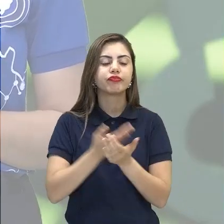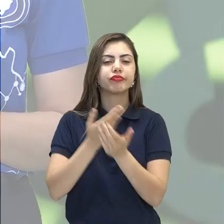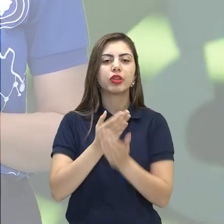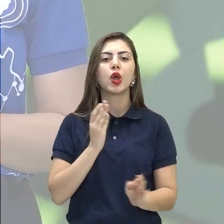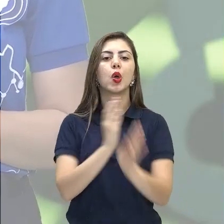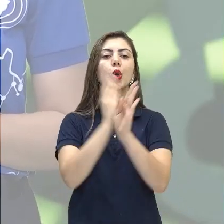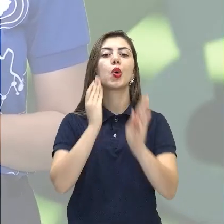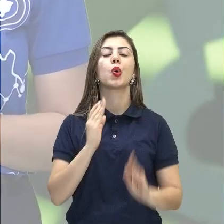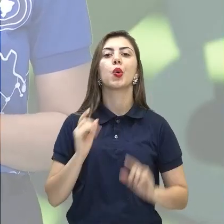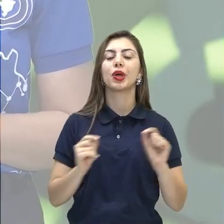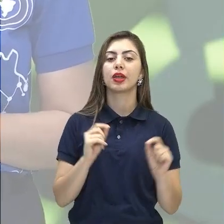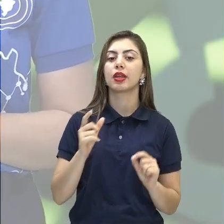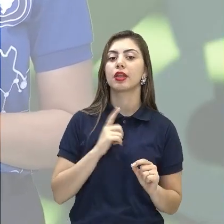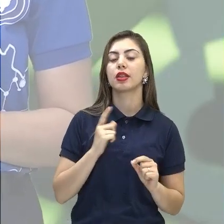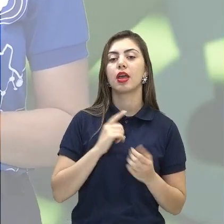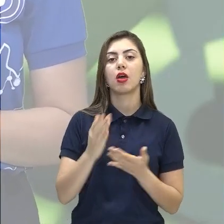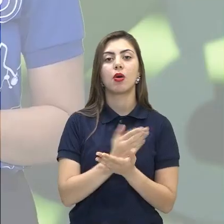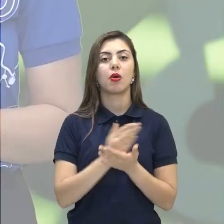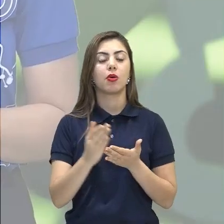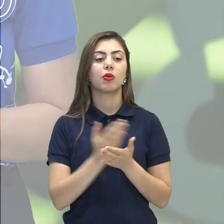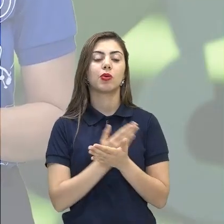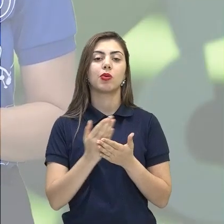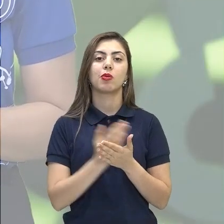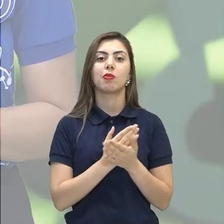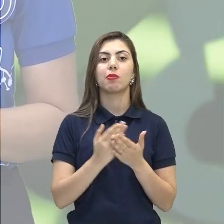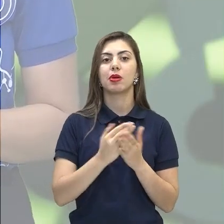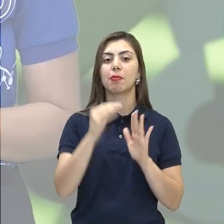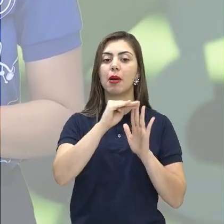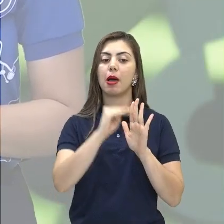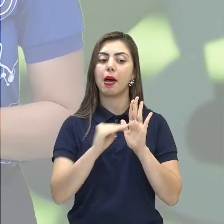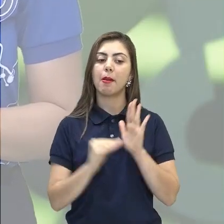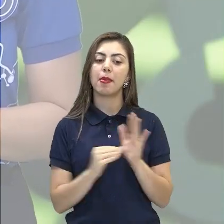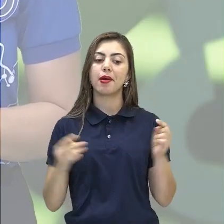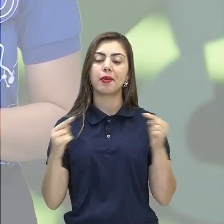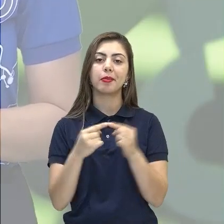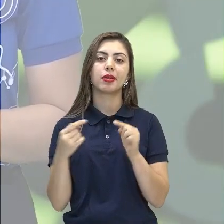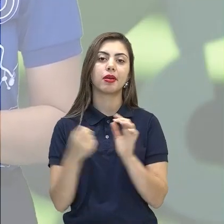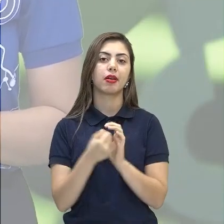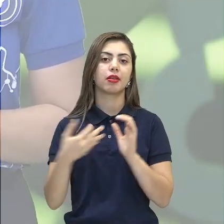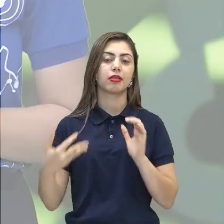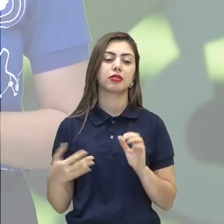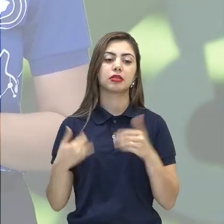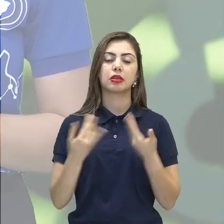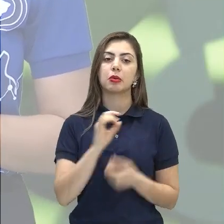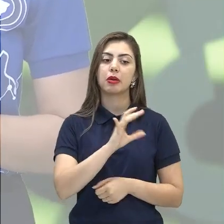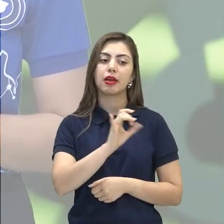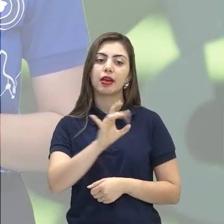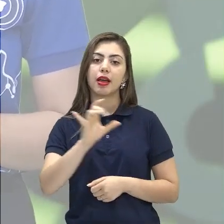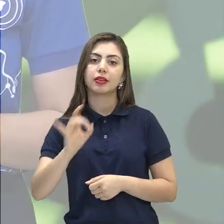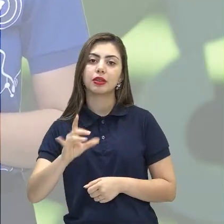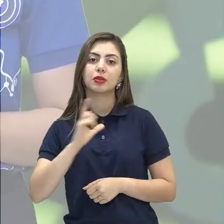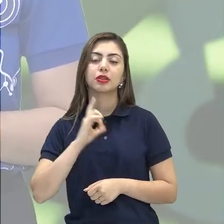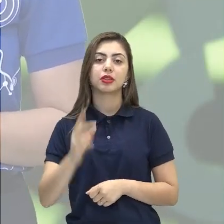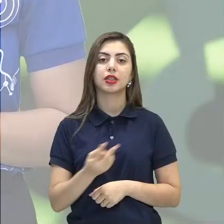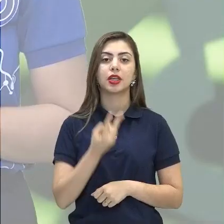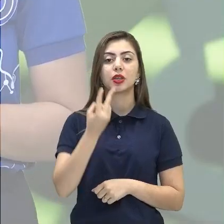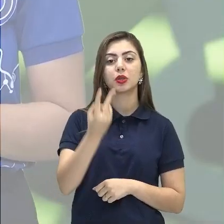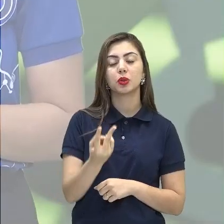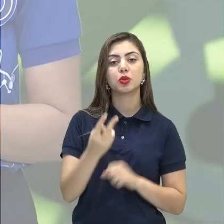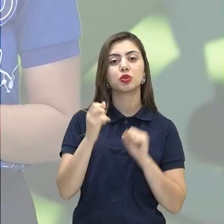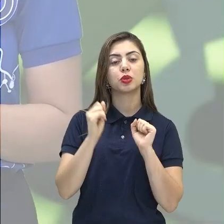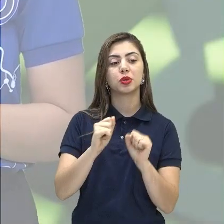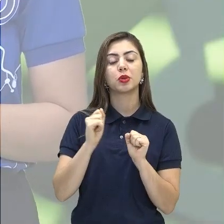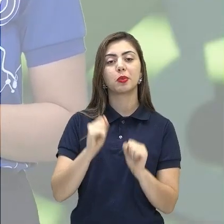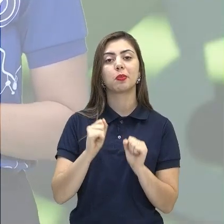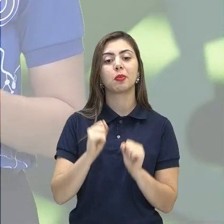existem fatores responsáveis por uma determinada característica e que cada indivíduo possui 2 fatores que determinam